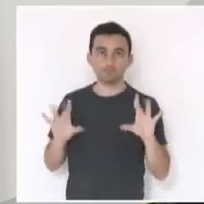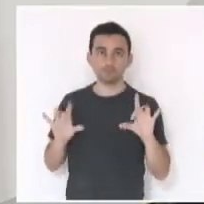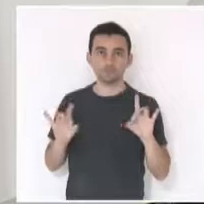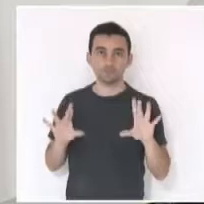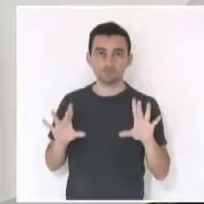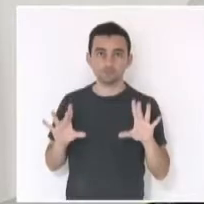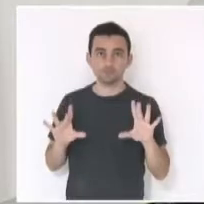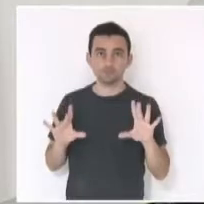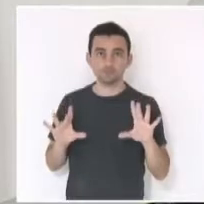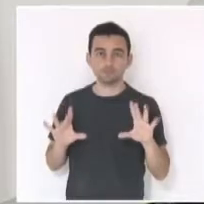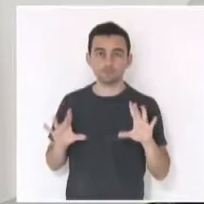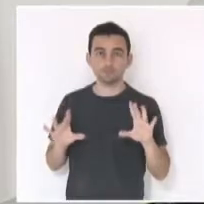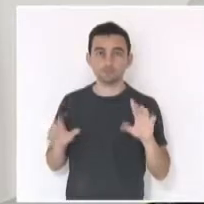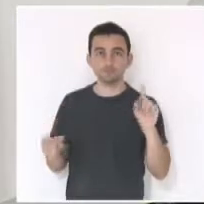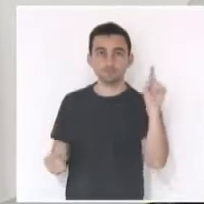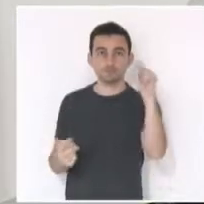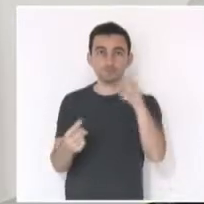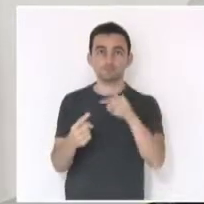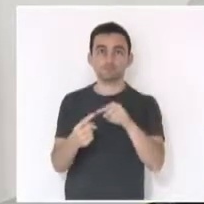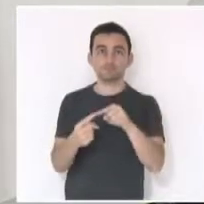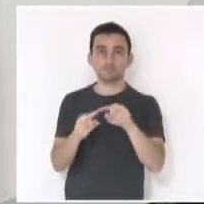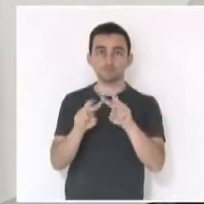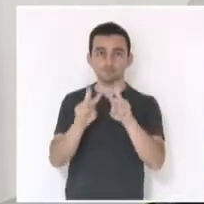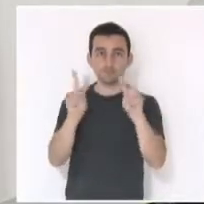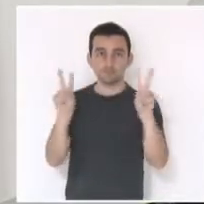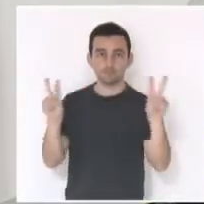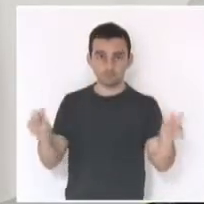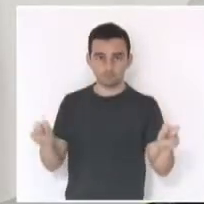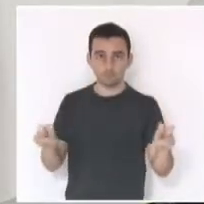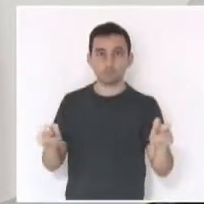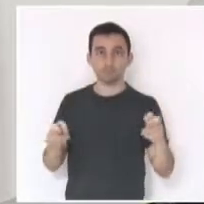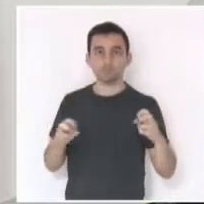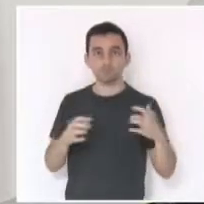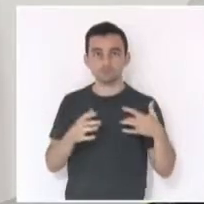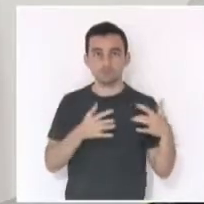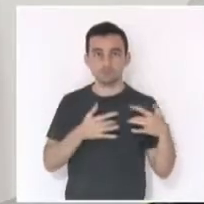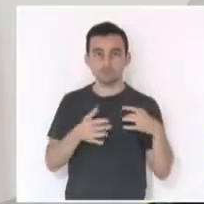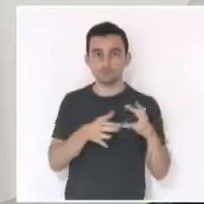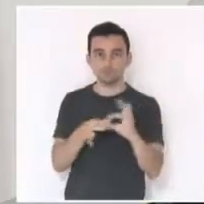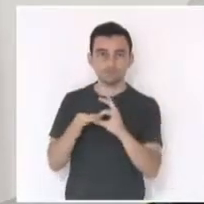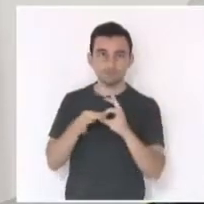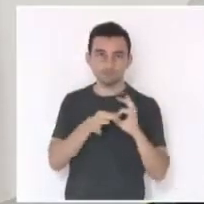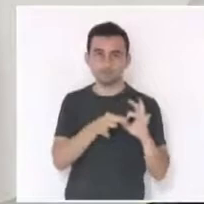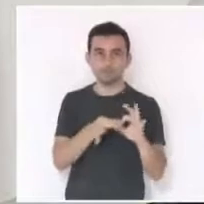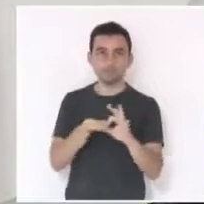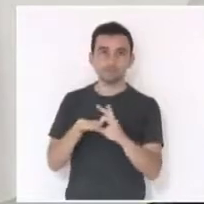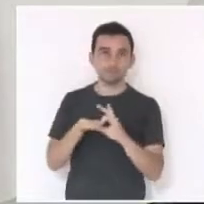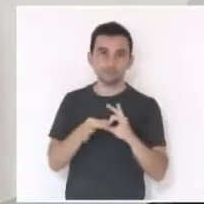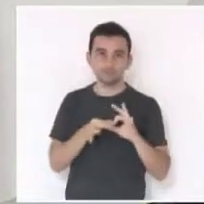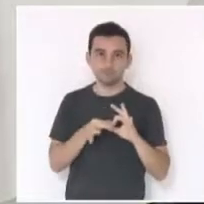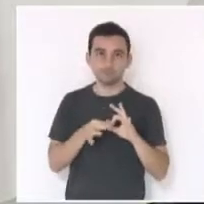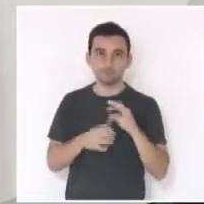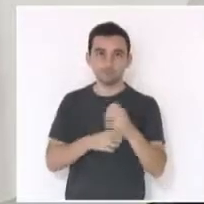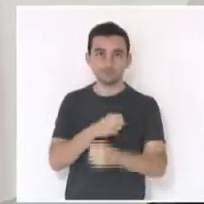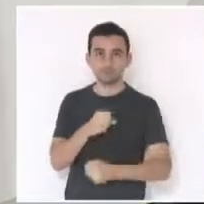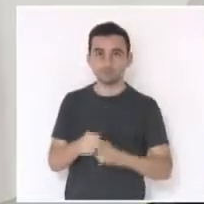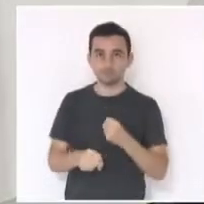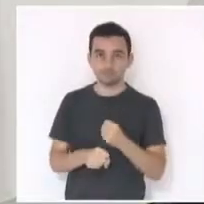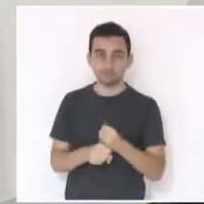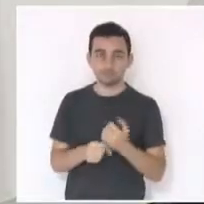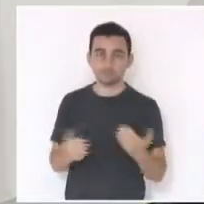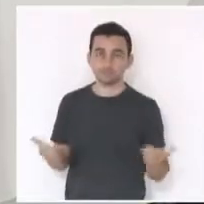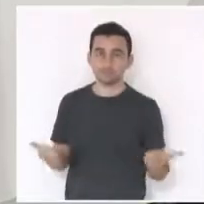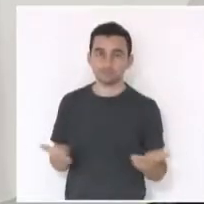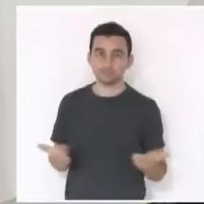alusiva ao tema da Campanha da Fraternidade deste ano aliás diga-se de passagem